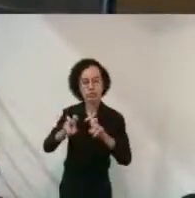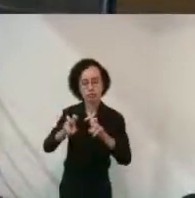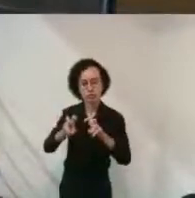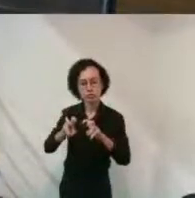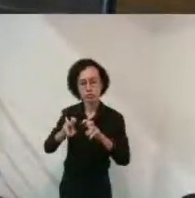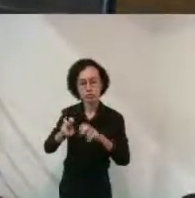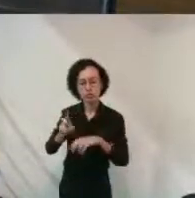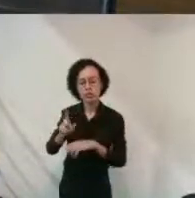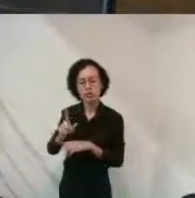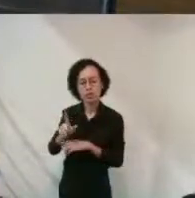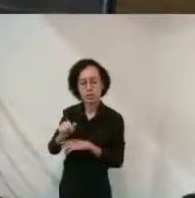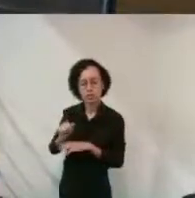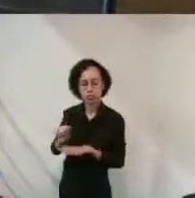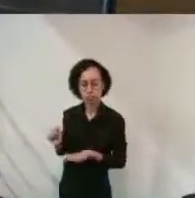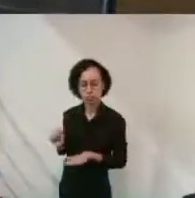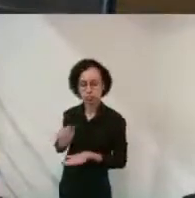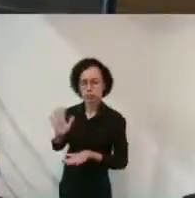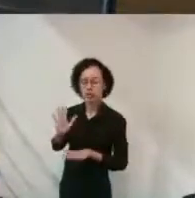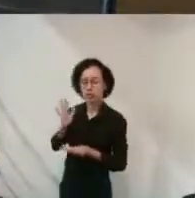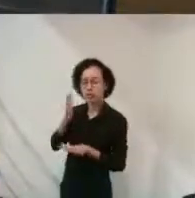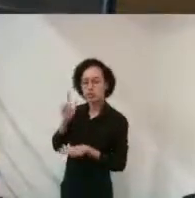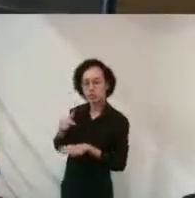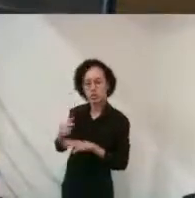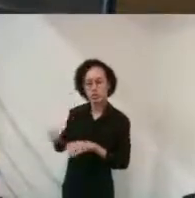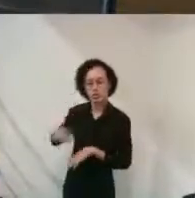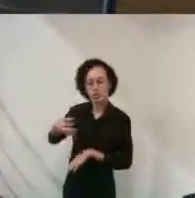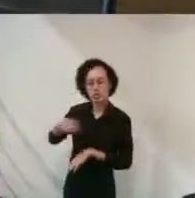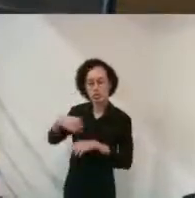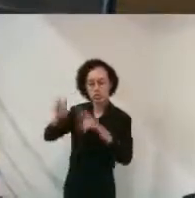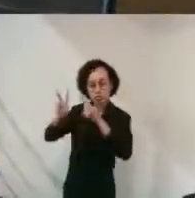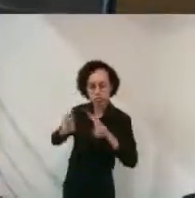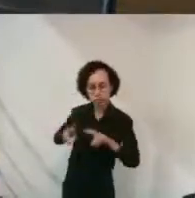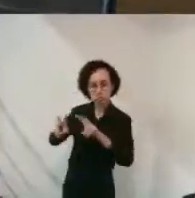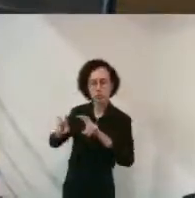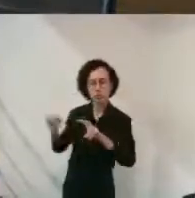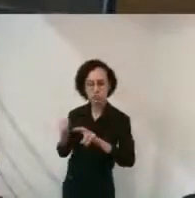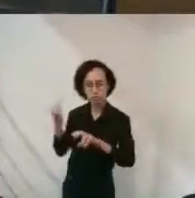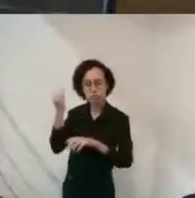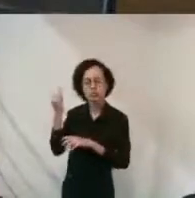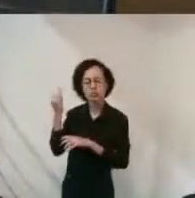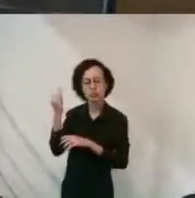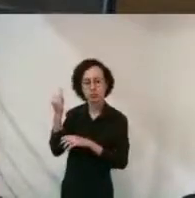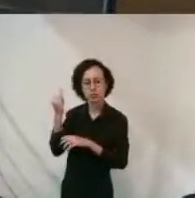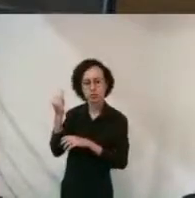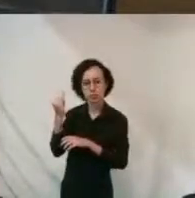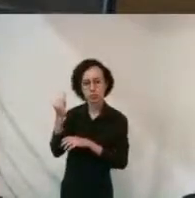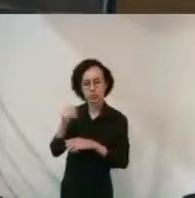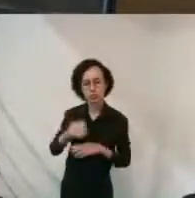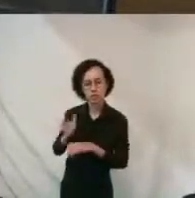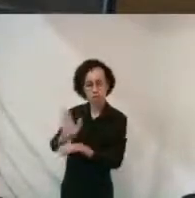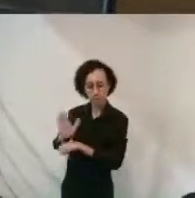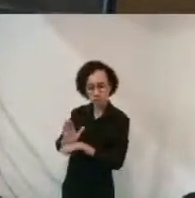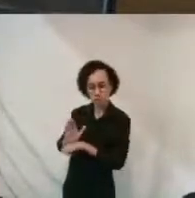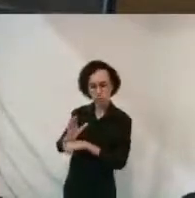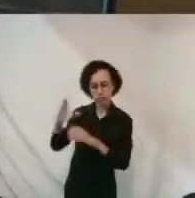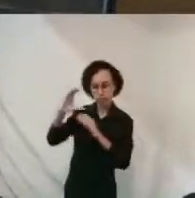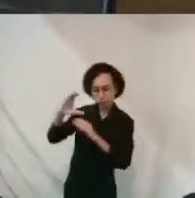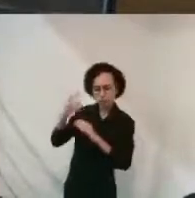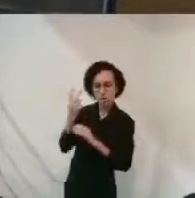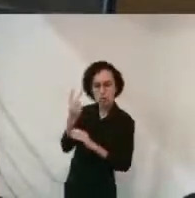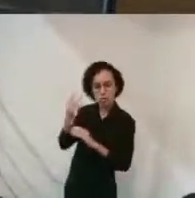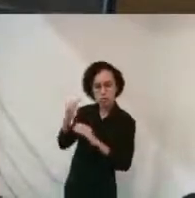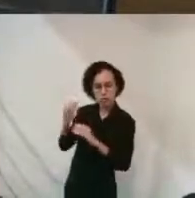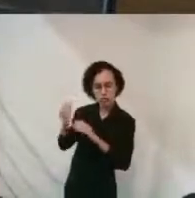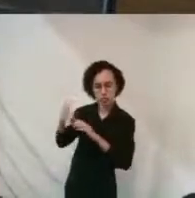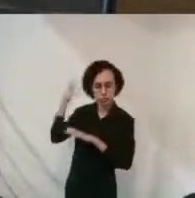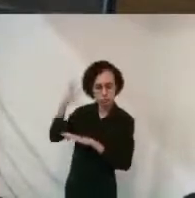é tão caro a gente, porque ele é um tema novo, importante, que ele vai ser tratado em dois painéis à tarde, com bastante profundidade.